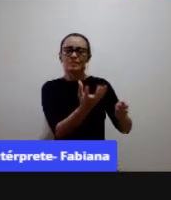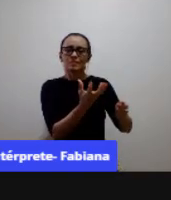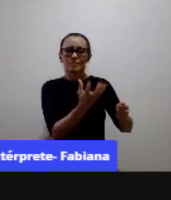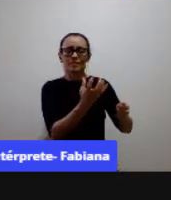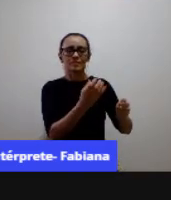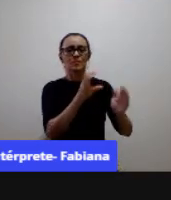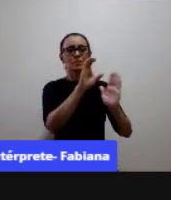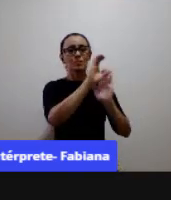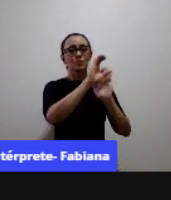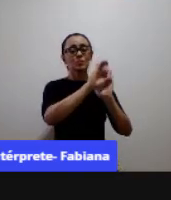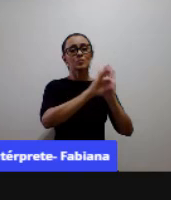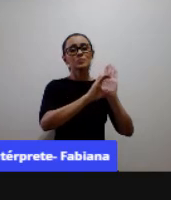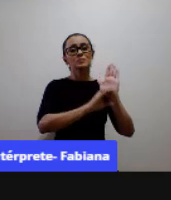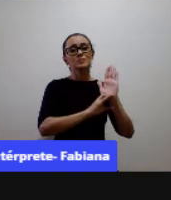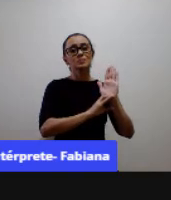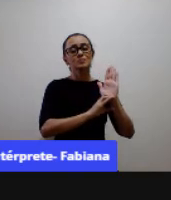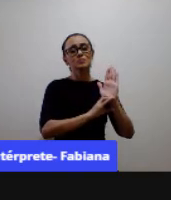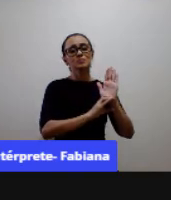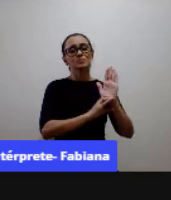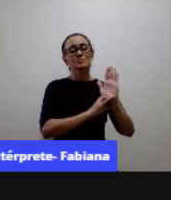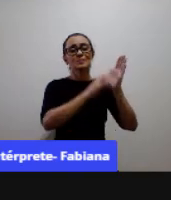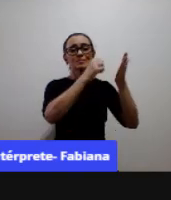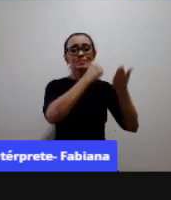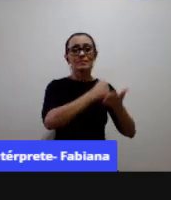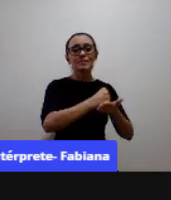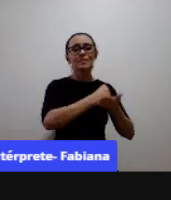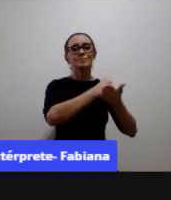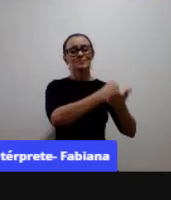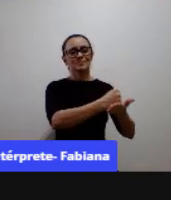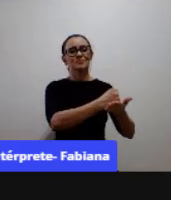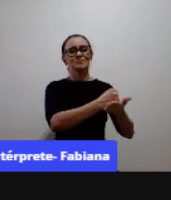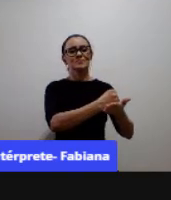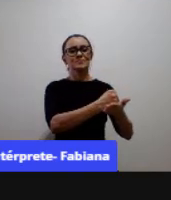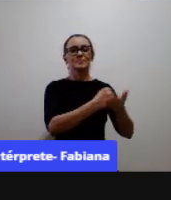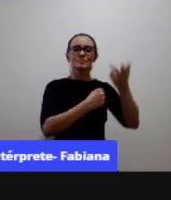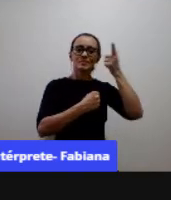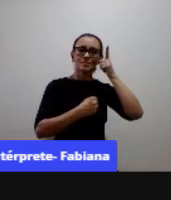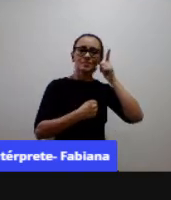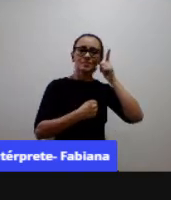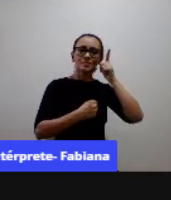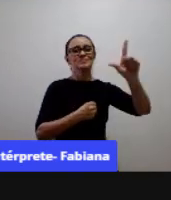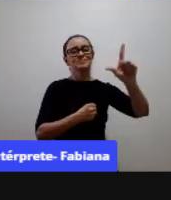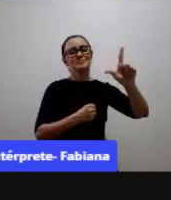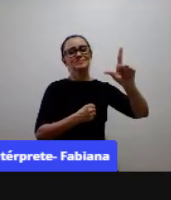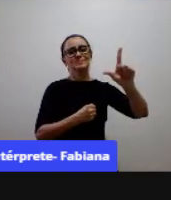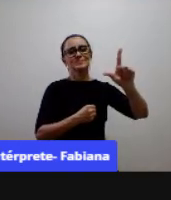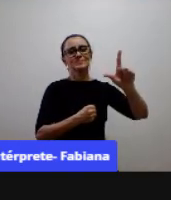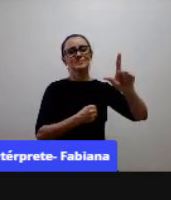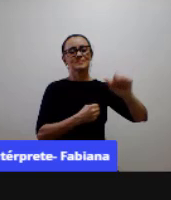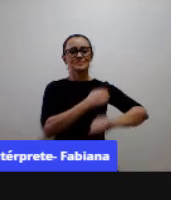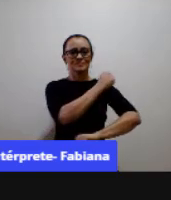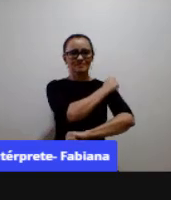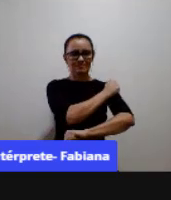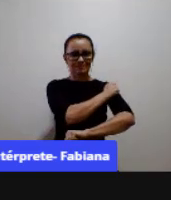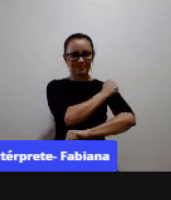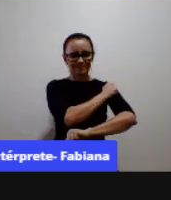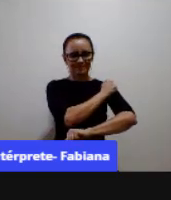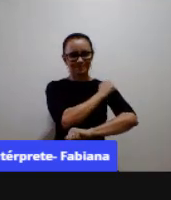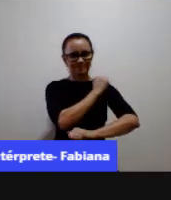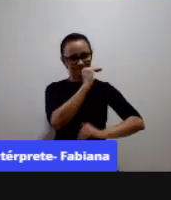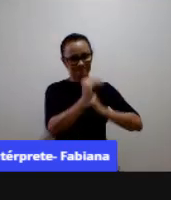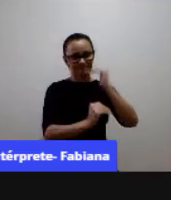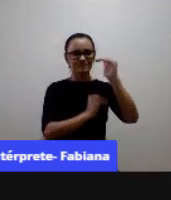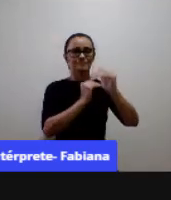ele é um mecanismo para alcançar as habilidades desejadas. O